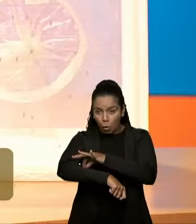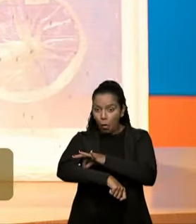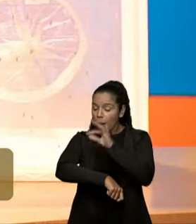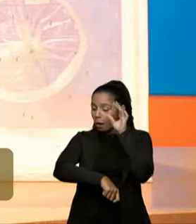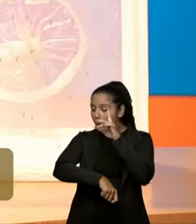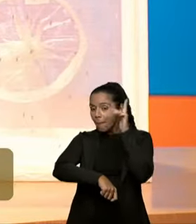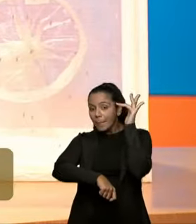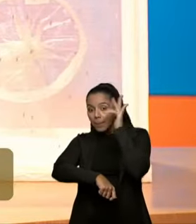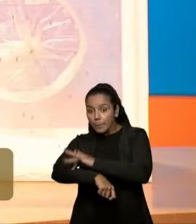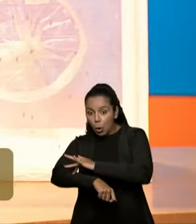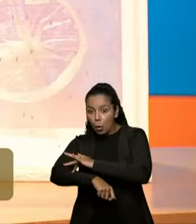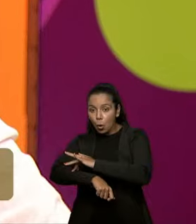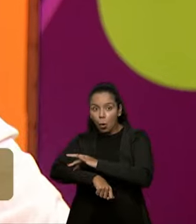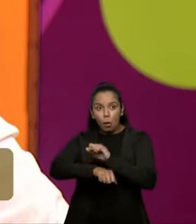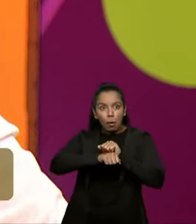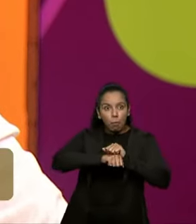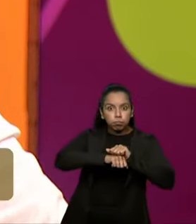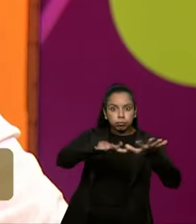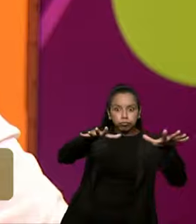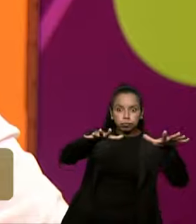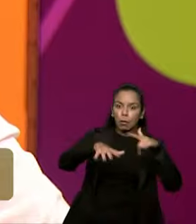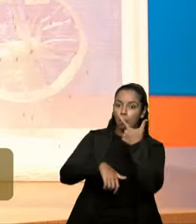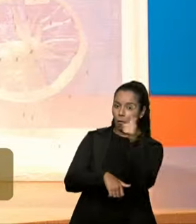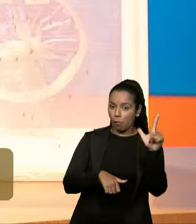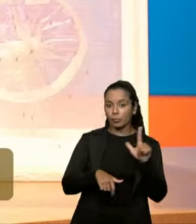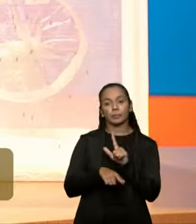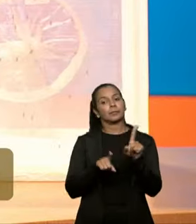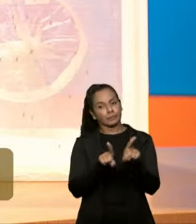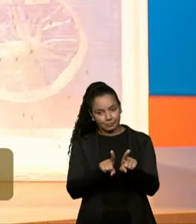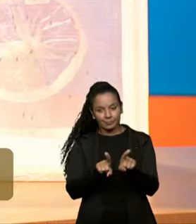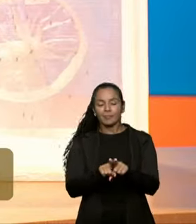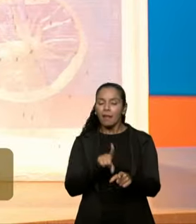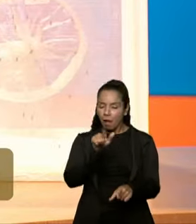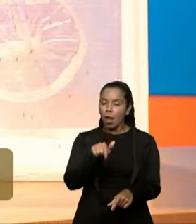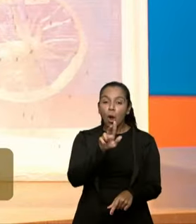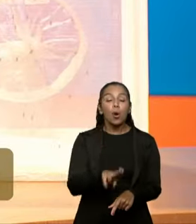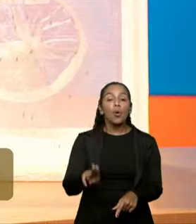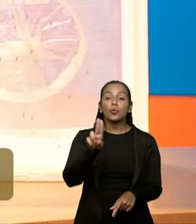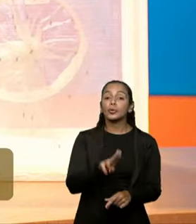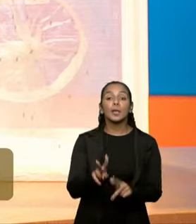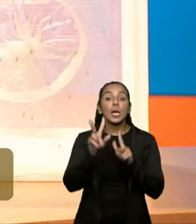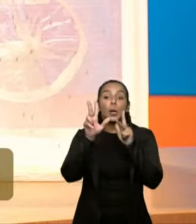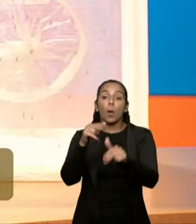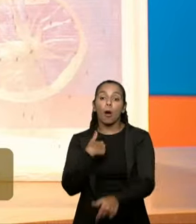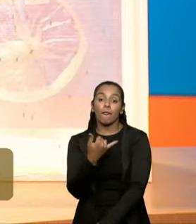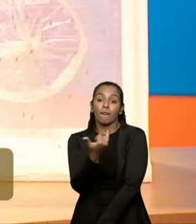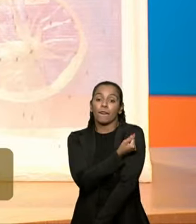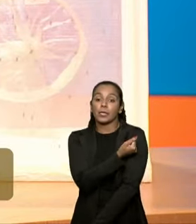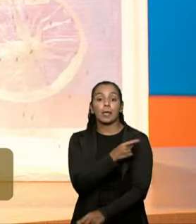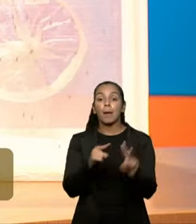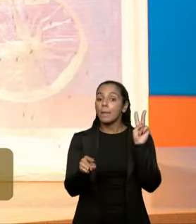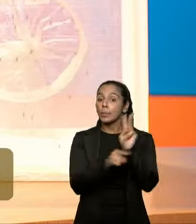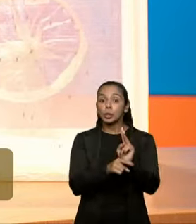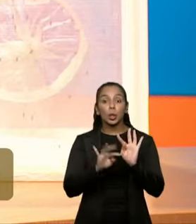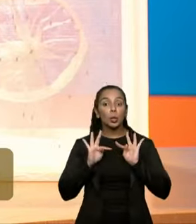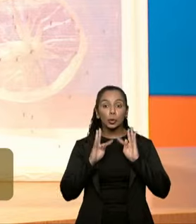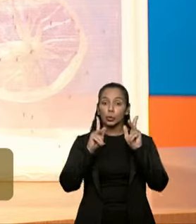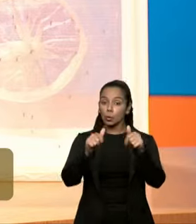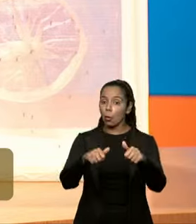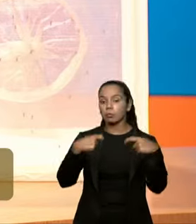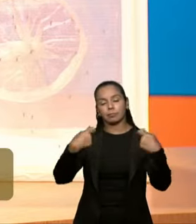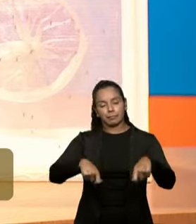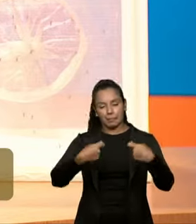transmitindo e vai transmitir para o resto da vida. Então, é o uso, é como fosse o uso da vacina, proteção coletiva, entendeu? Uma